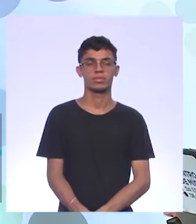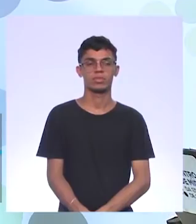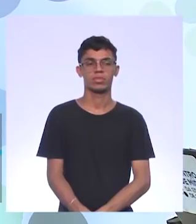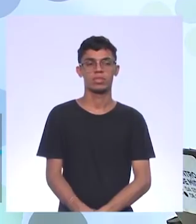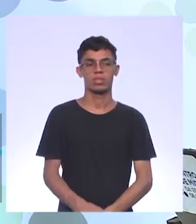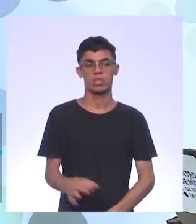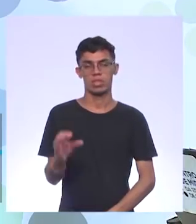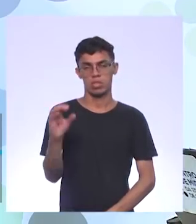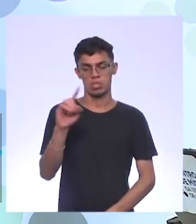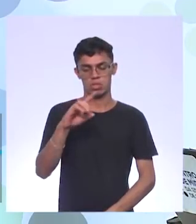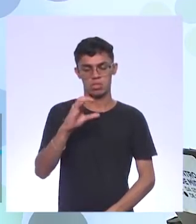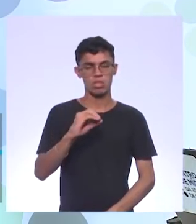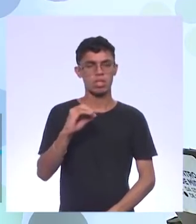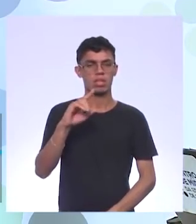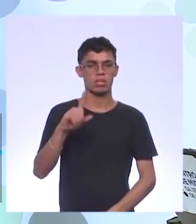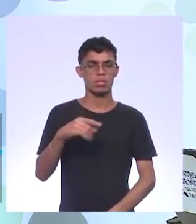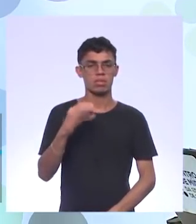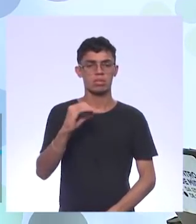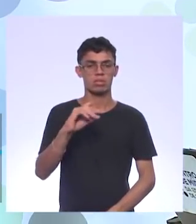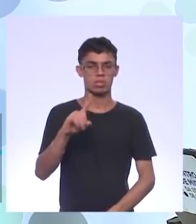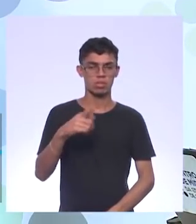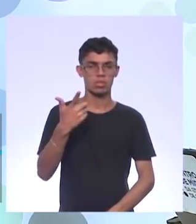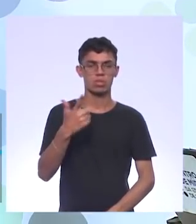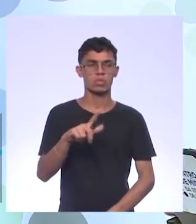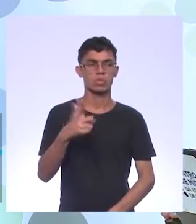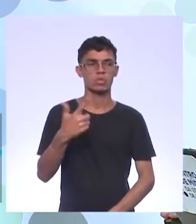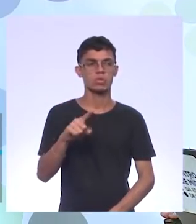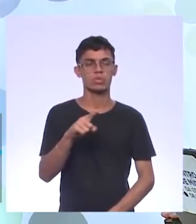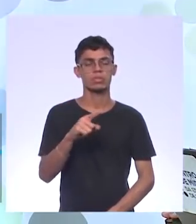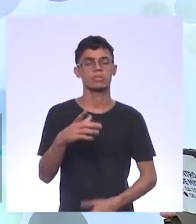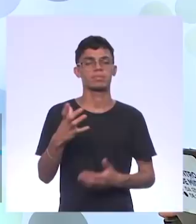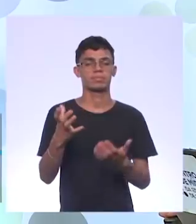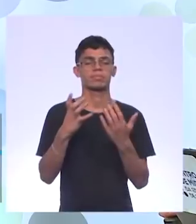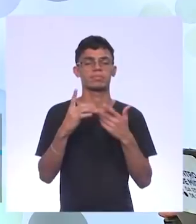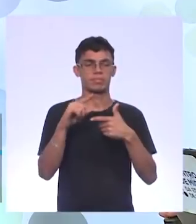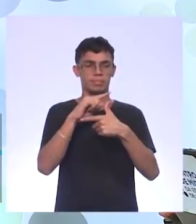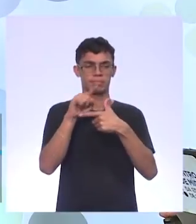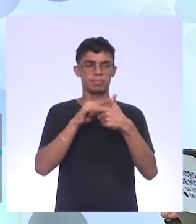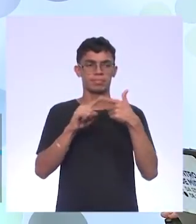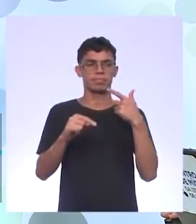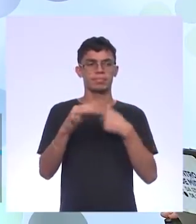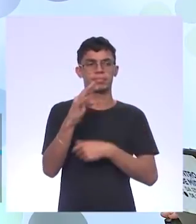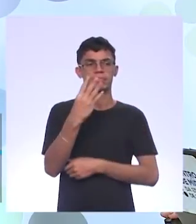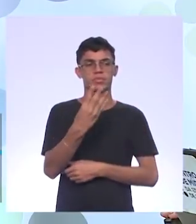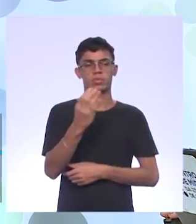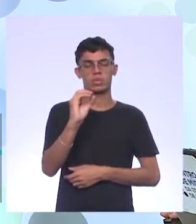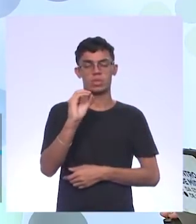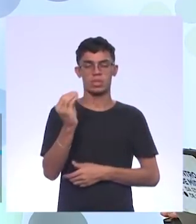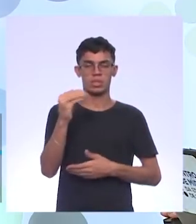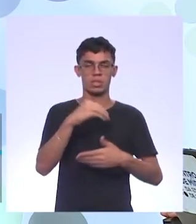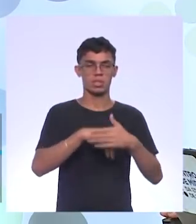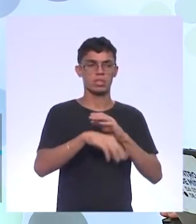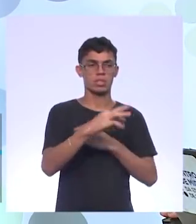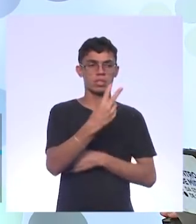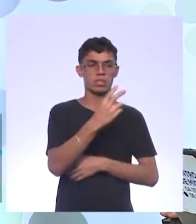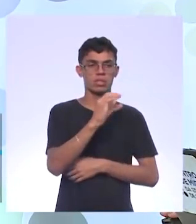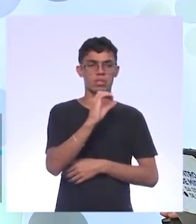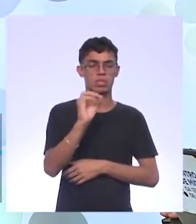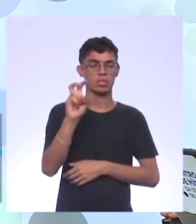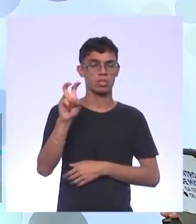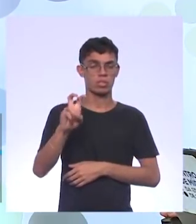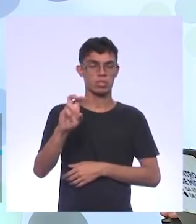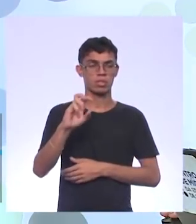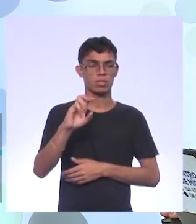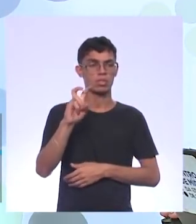acrescentar o zero até né quantas Quantas vezes você estiver disposto a dividir então a 40 cabe no 200 5x